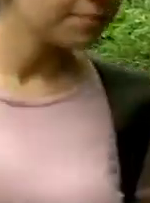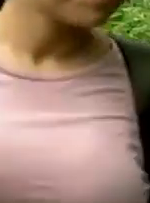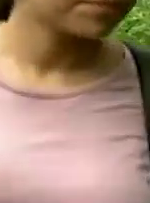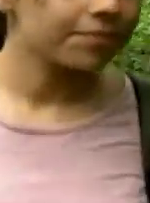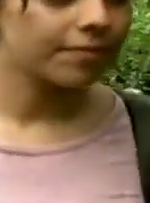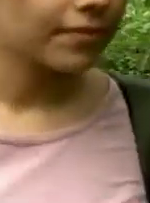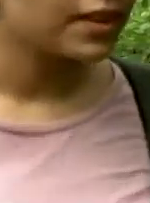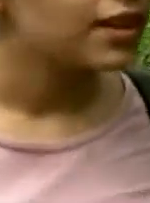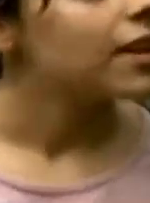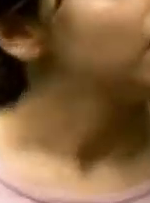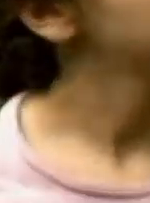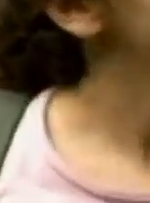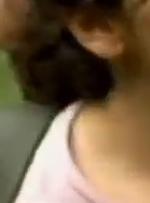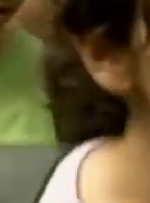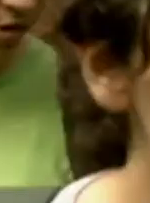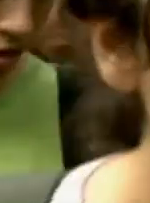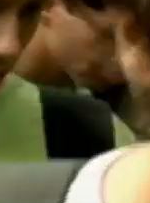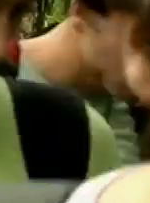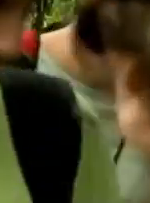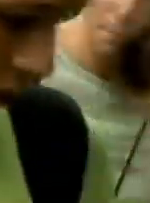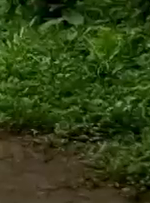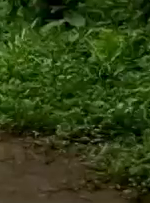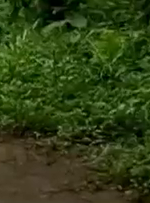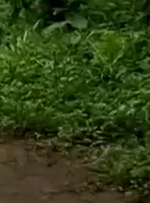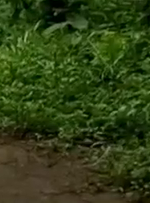espera nosso trabalho